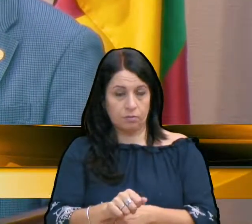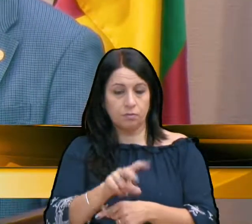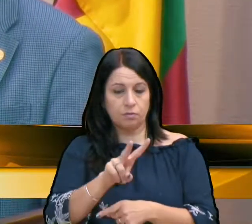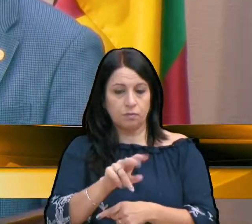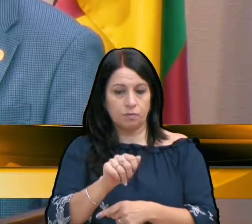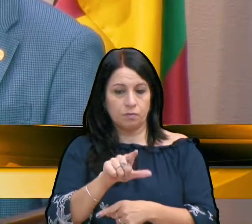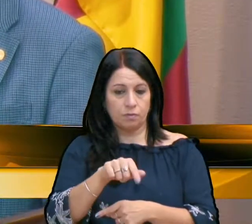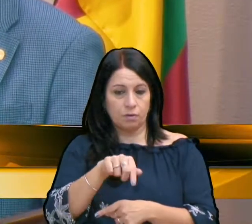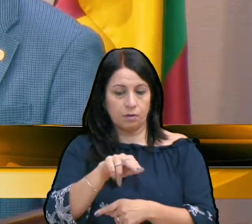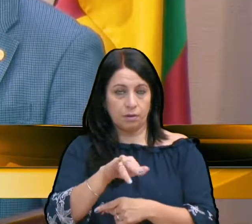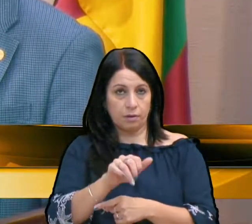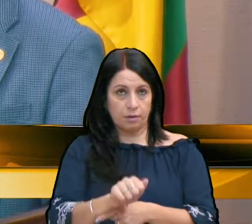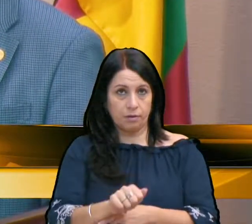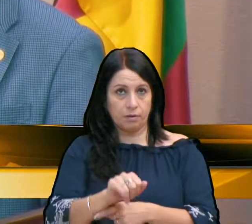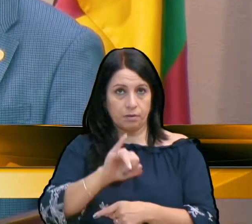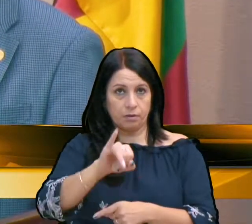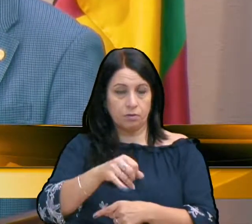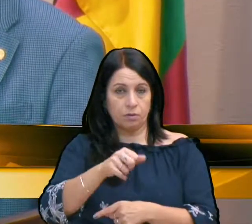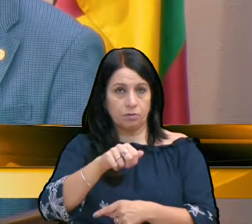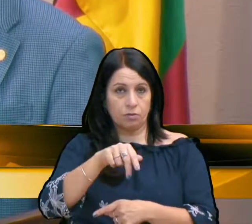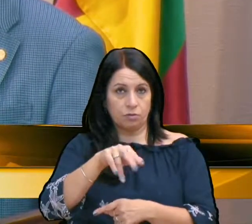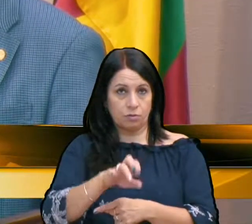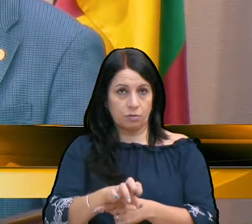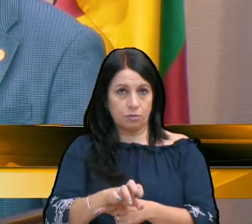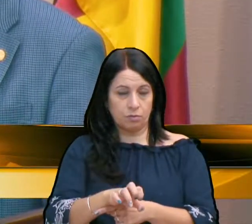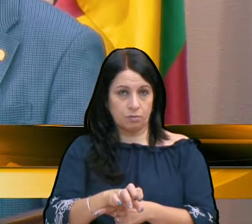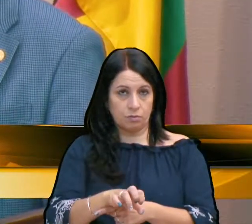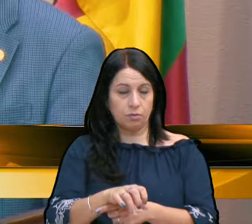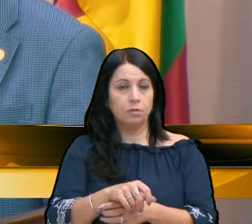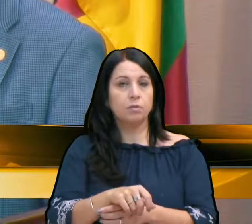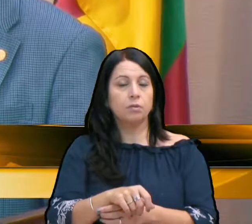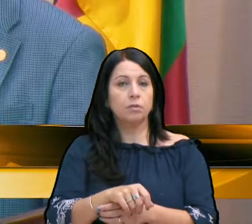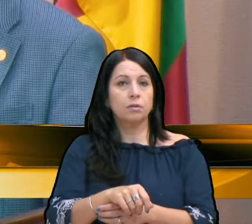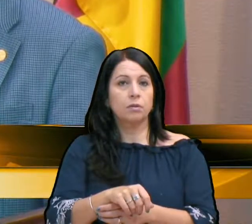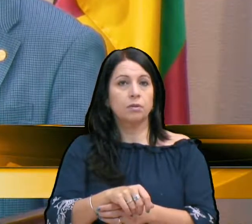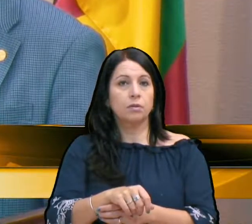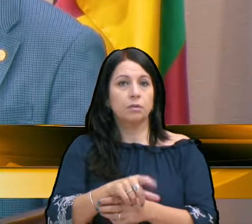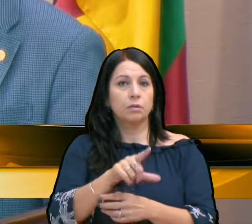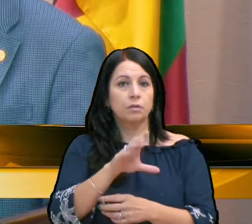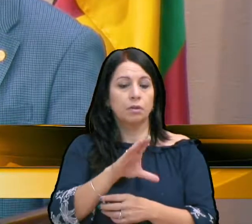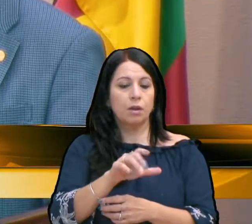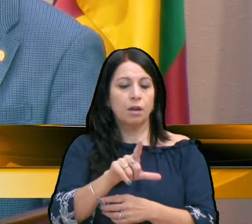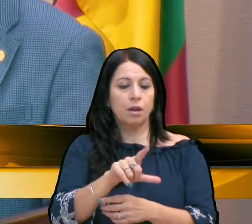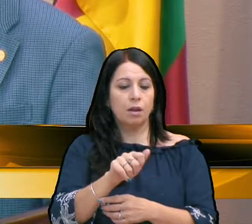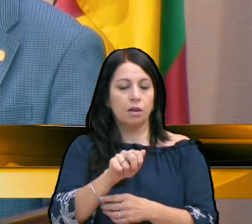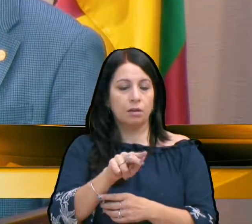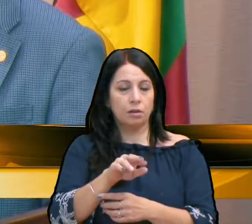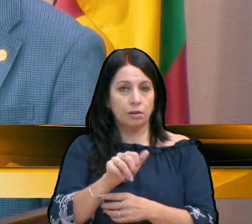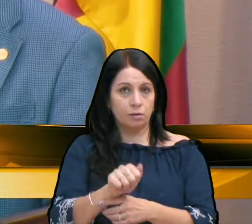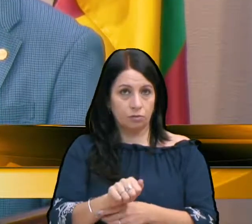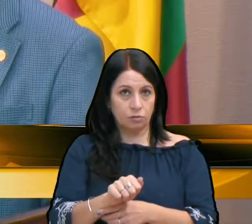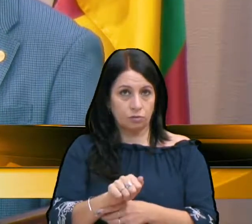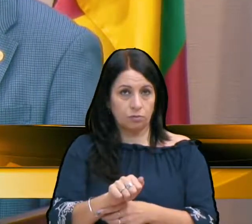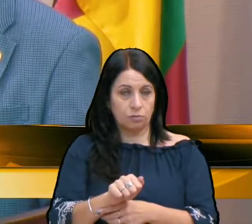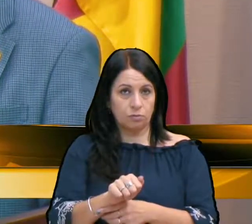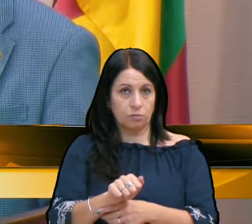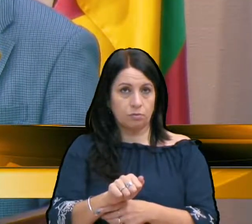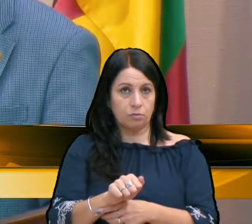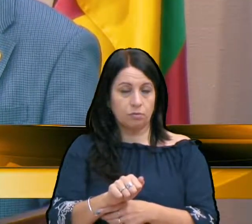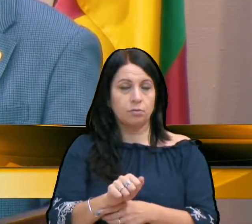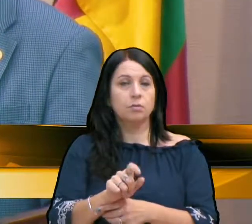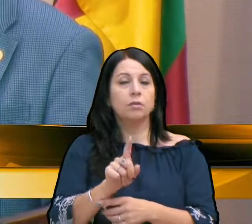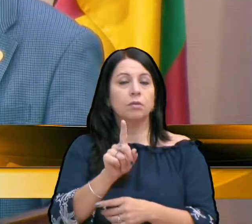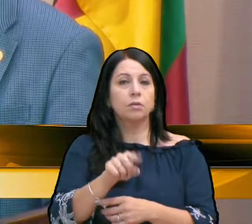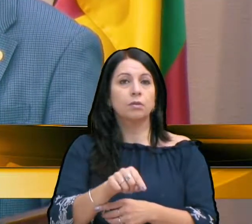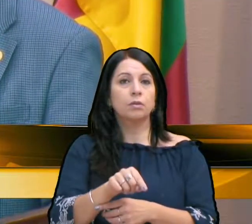Valquíria Risson, Jana Paula Deck Giovanni e Cláudia Pinto da Silva Neto, com as suas respectivas